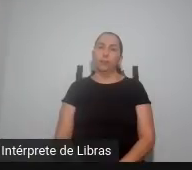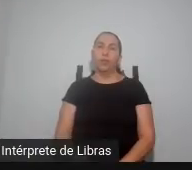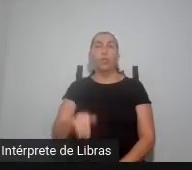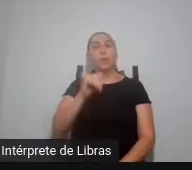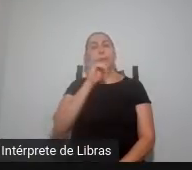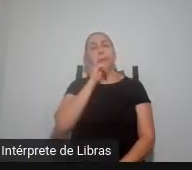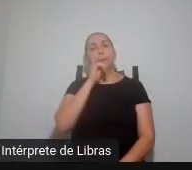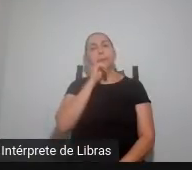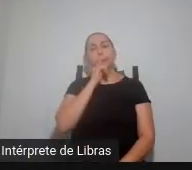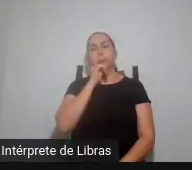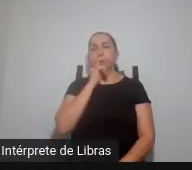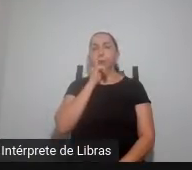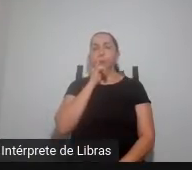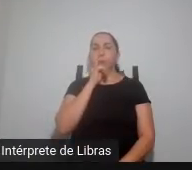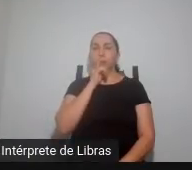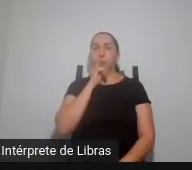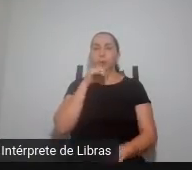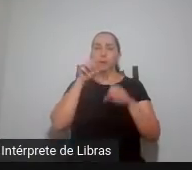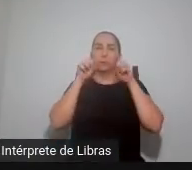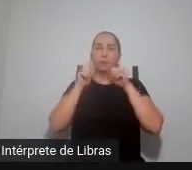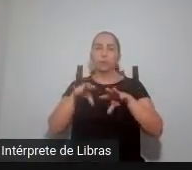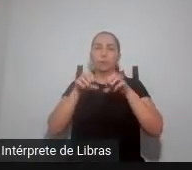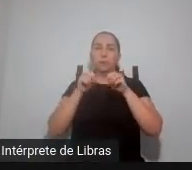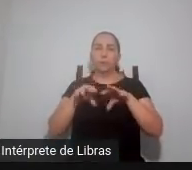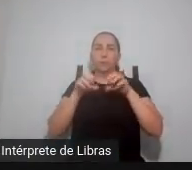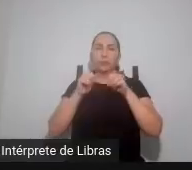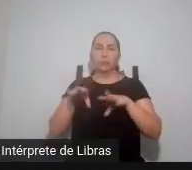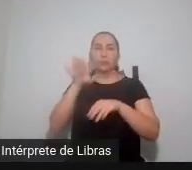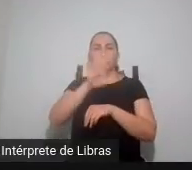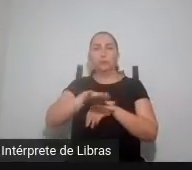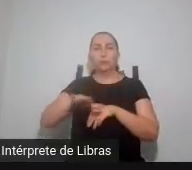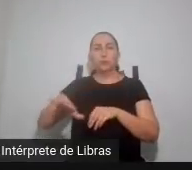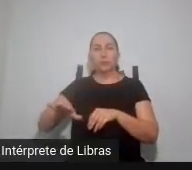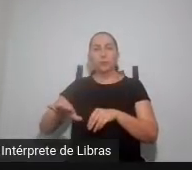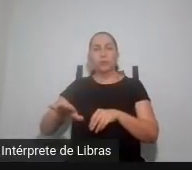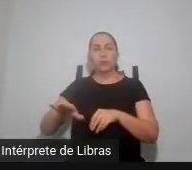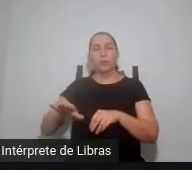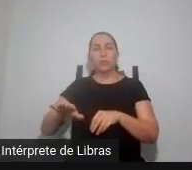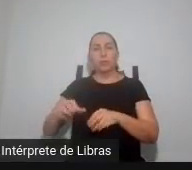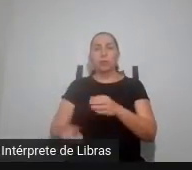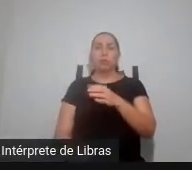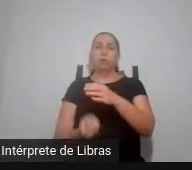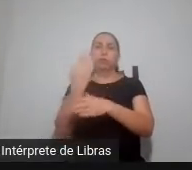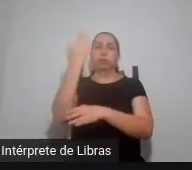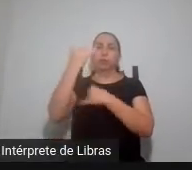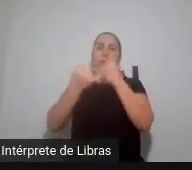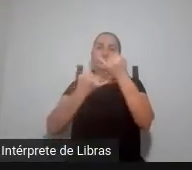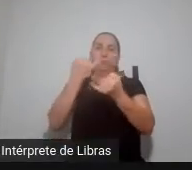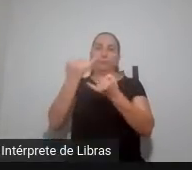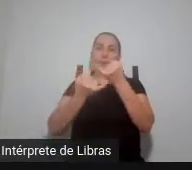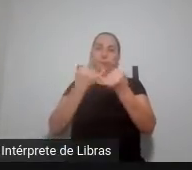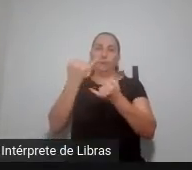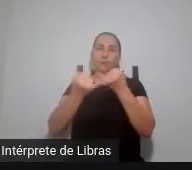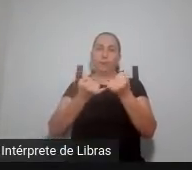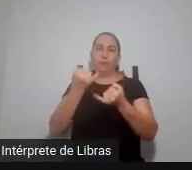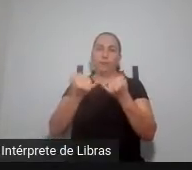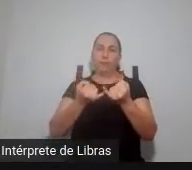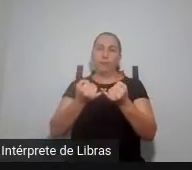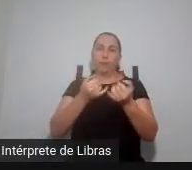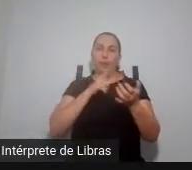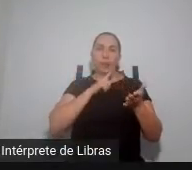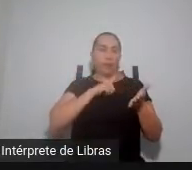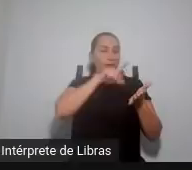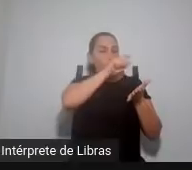exemplo, ensinar a criança a construir um brinquedo. Nós encaminhamos para alguns escrito,